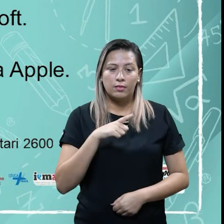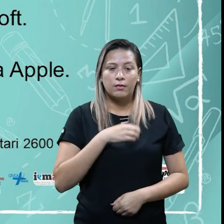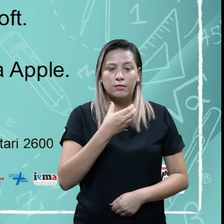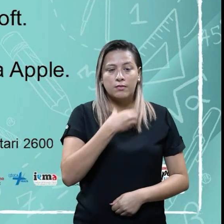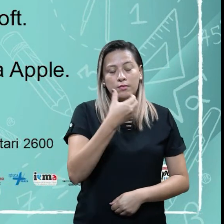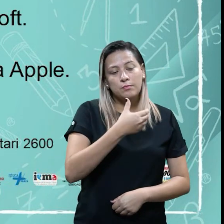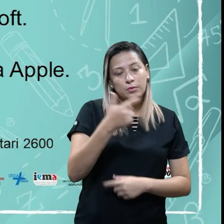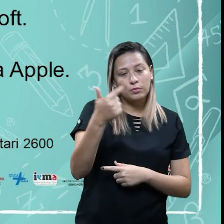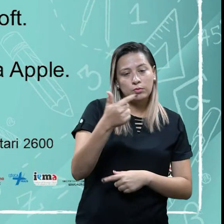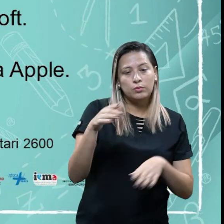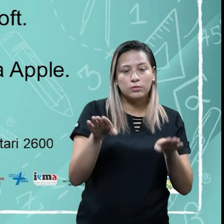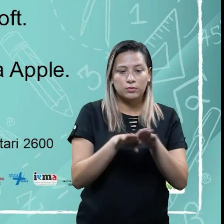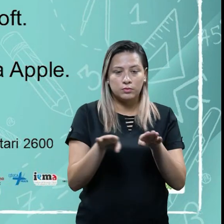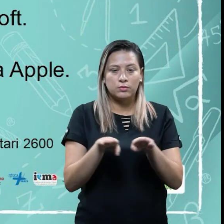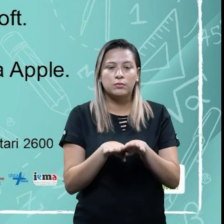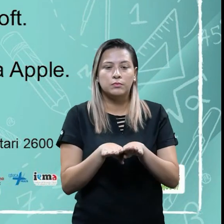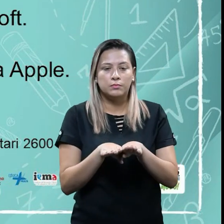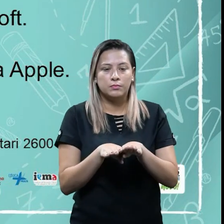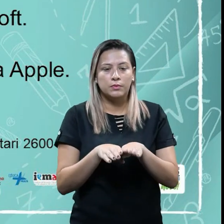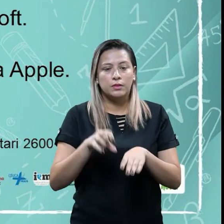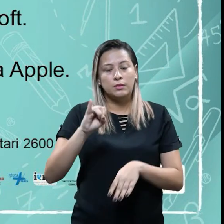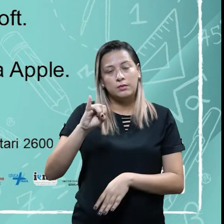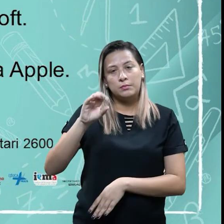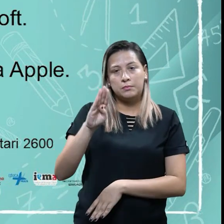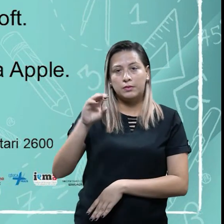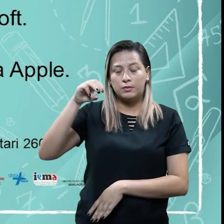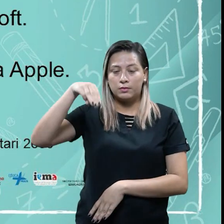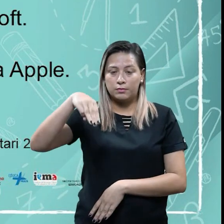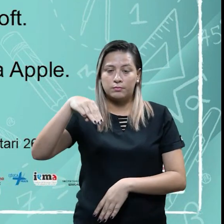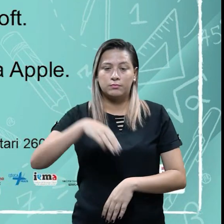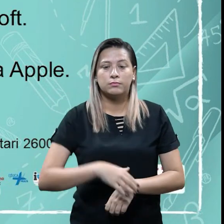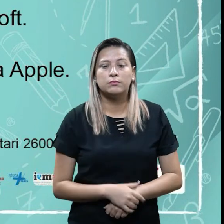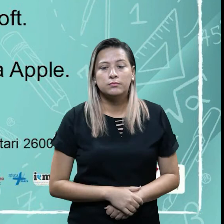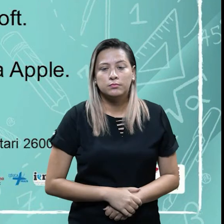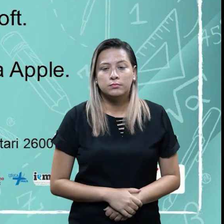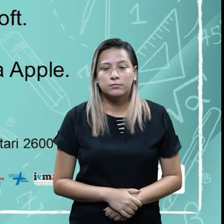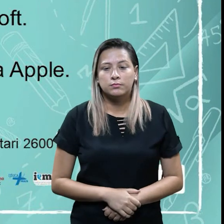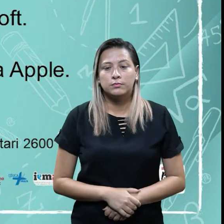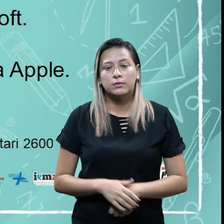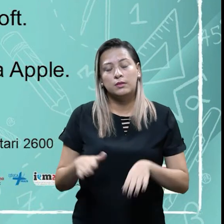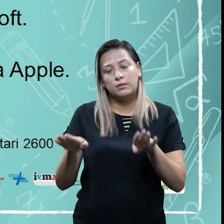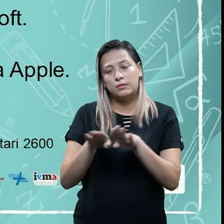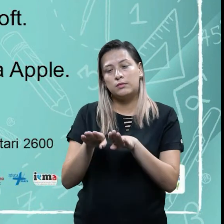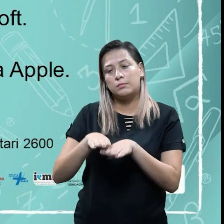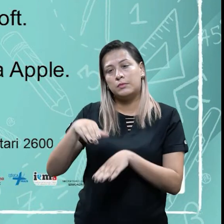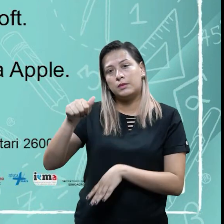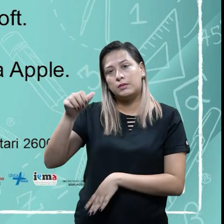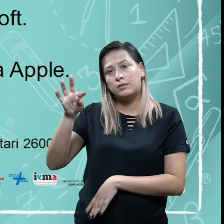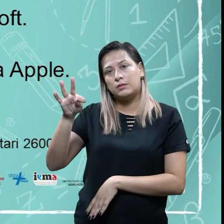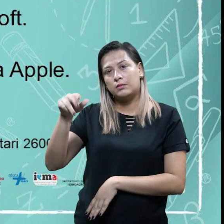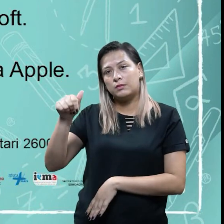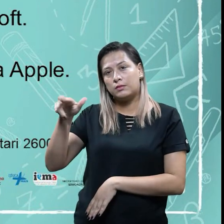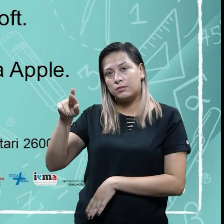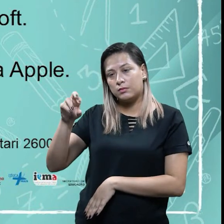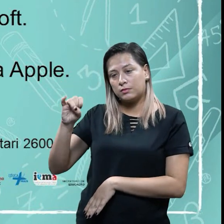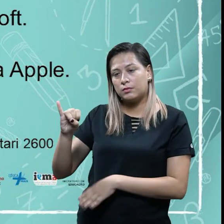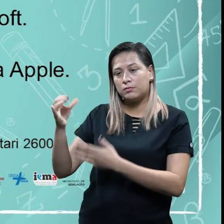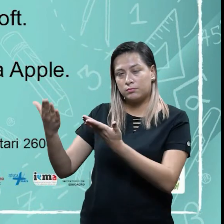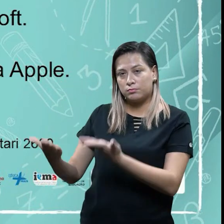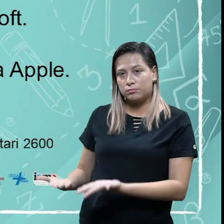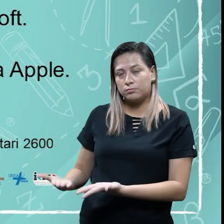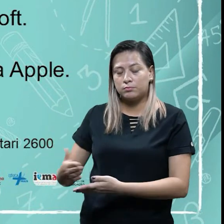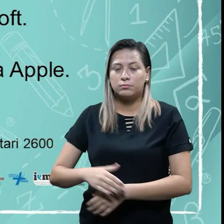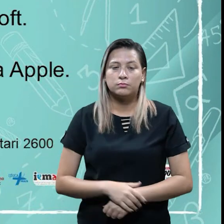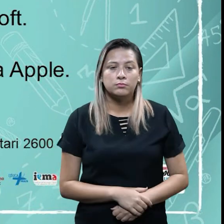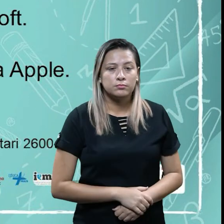o IBM PC XP do Bill Gates, tá, e o Atari, que era um jogo de console, como